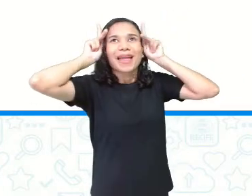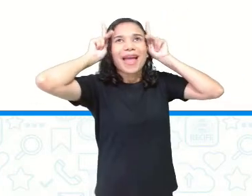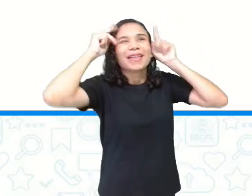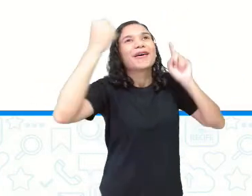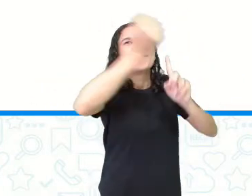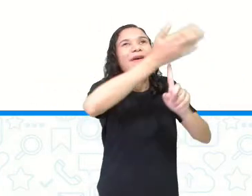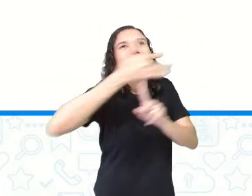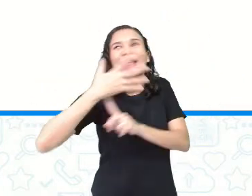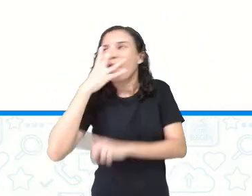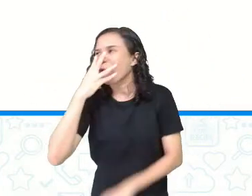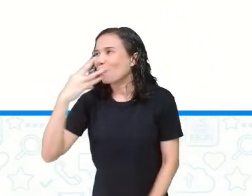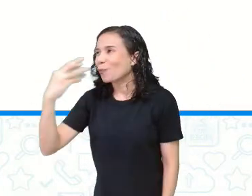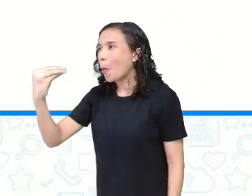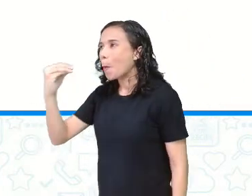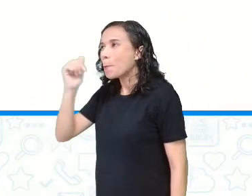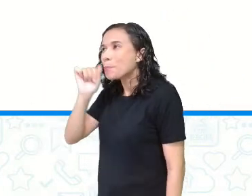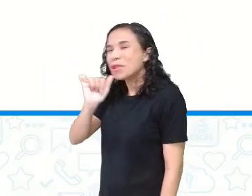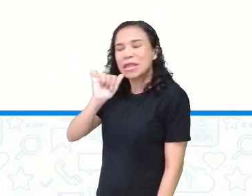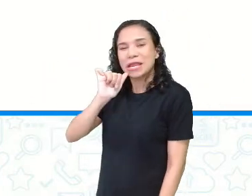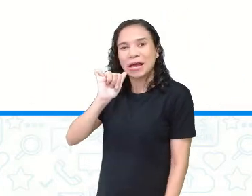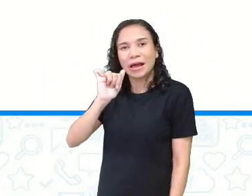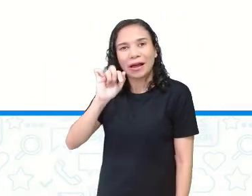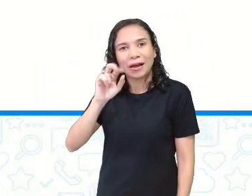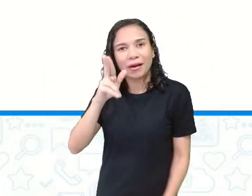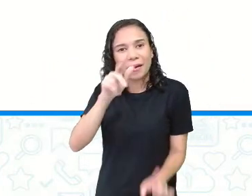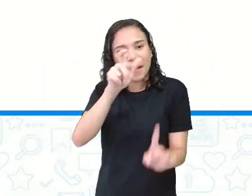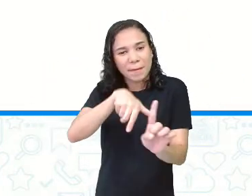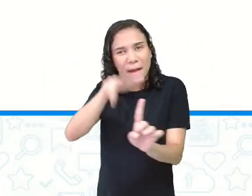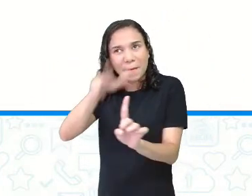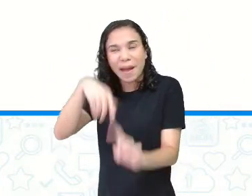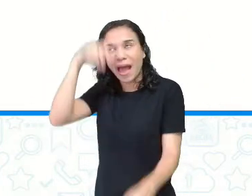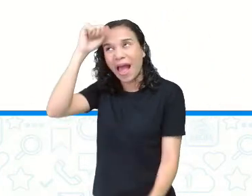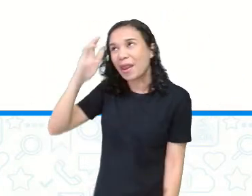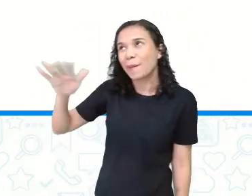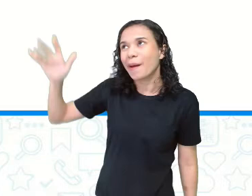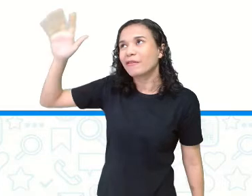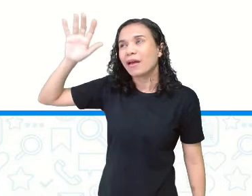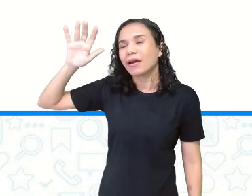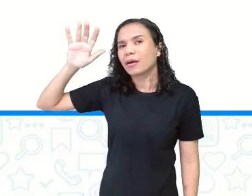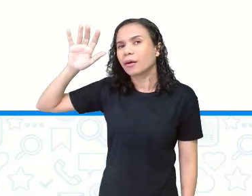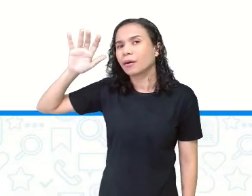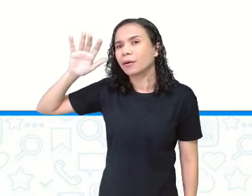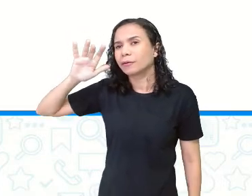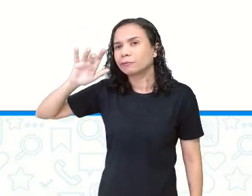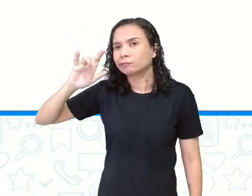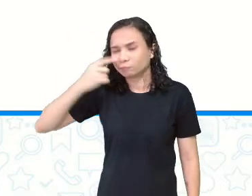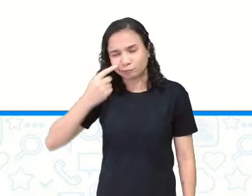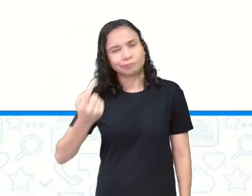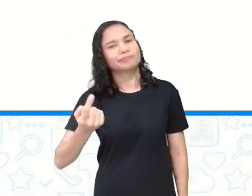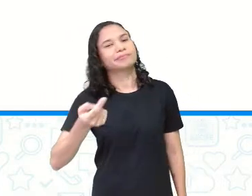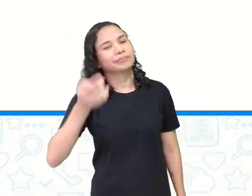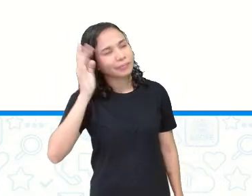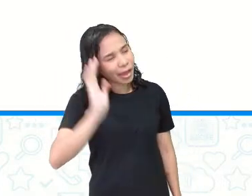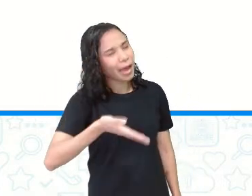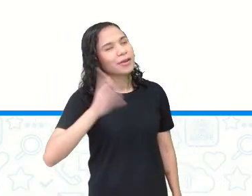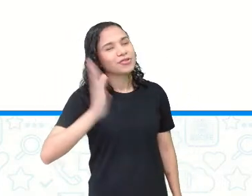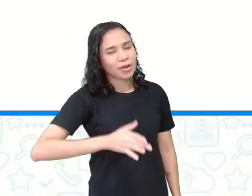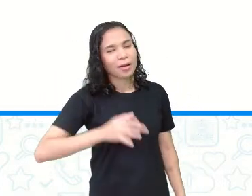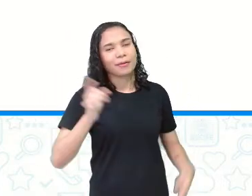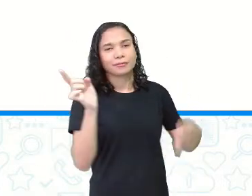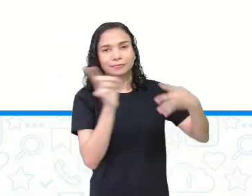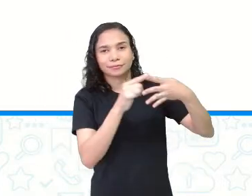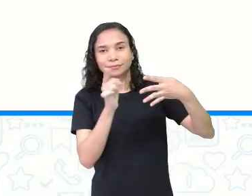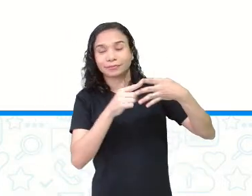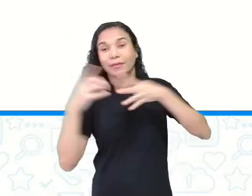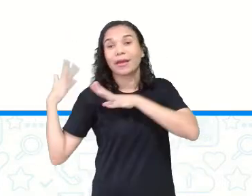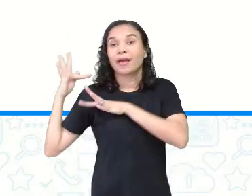príncipe, um lobo, uma menininha, um era uma vez. E aí? Tenho certeza que você já marcou que